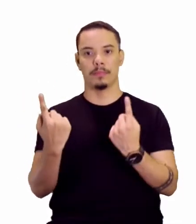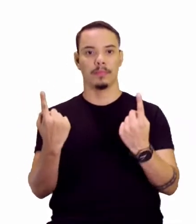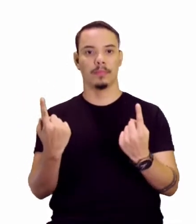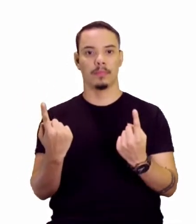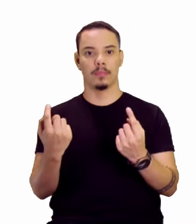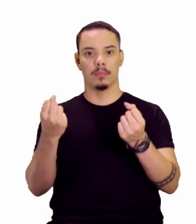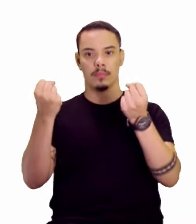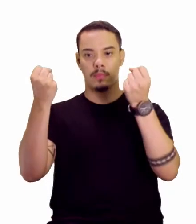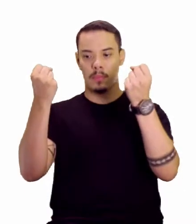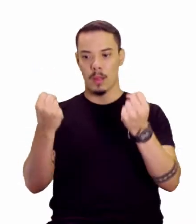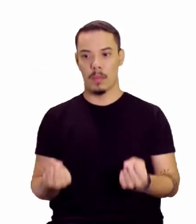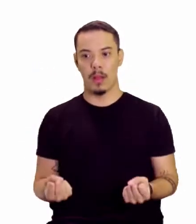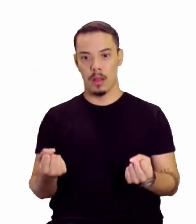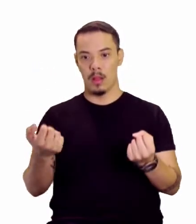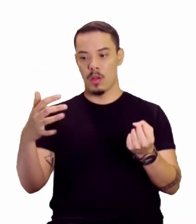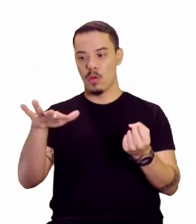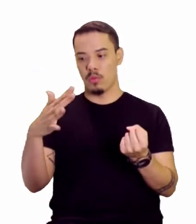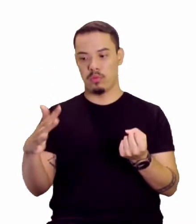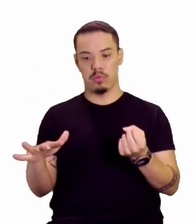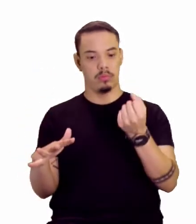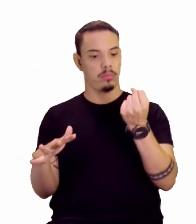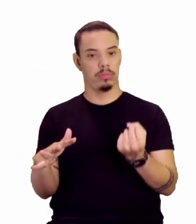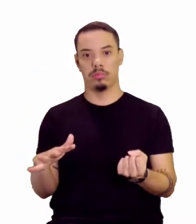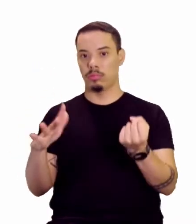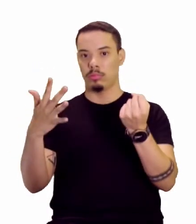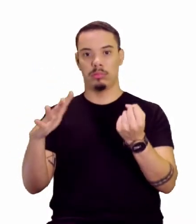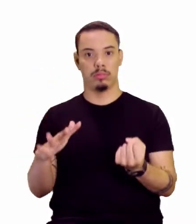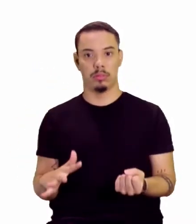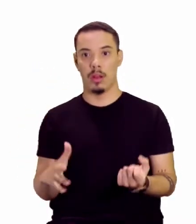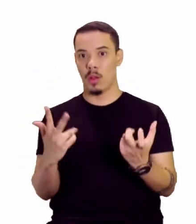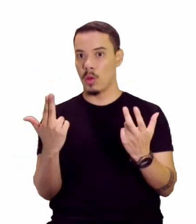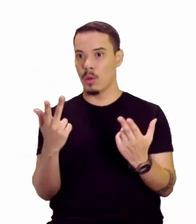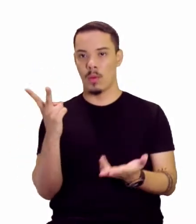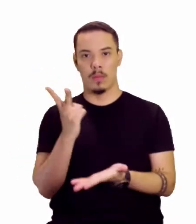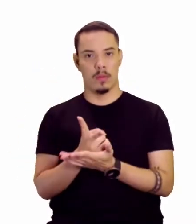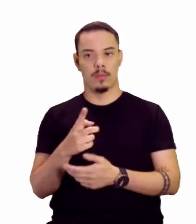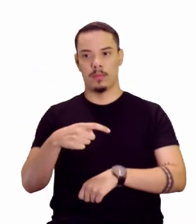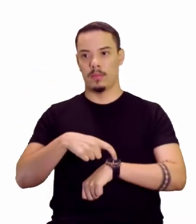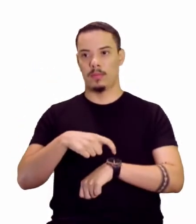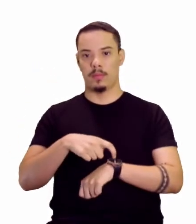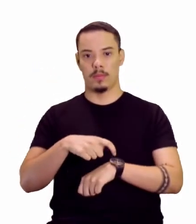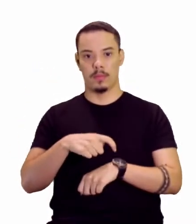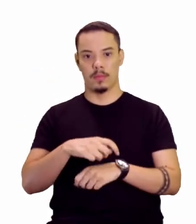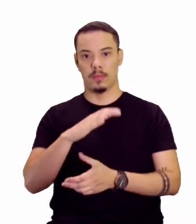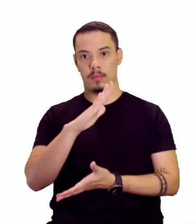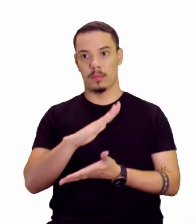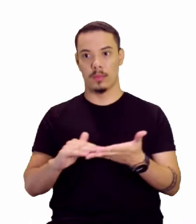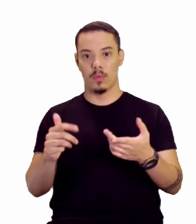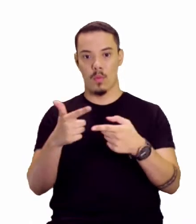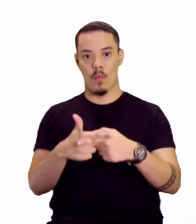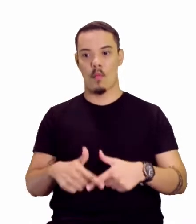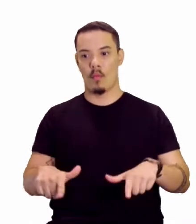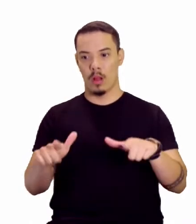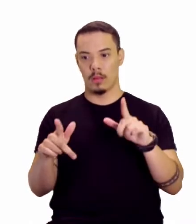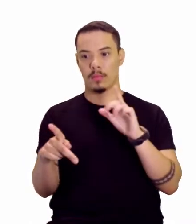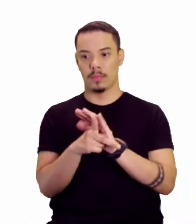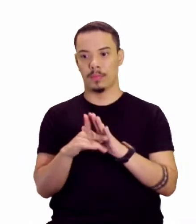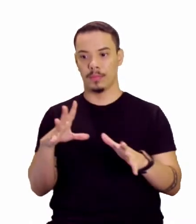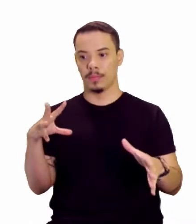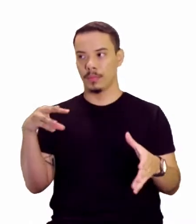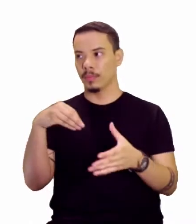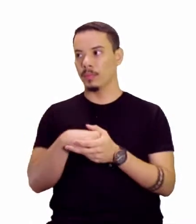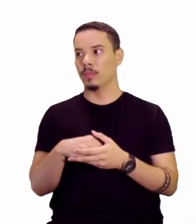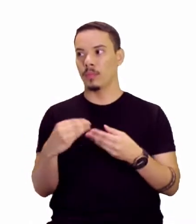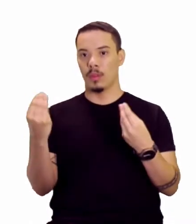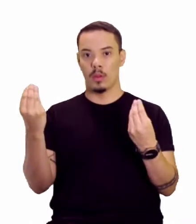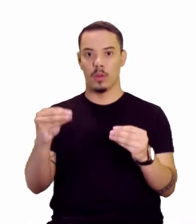caem ao mesmo tempo, simultaneamente, atingindo o chão no mesmo instante. Só tirou o vácuo aí, né, Décio? Quer dizer, colocou-se